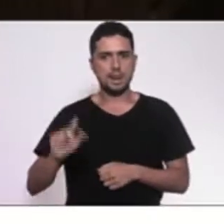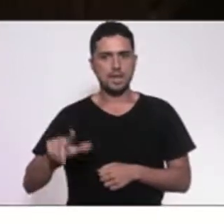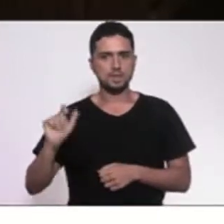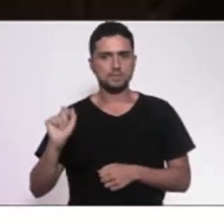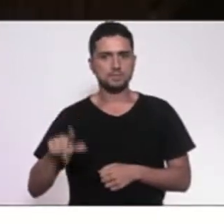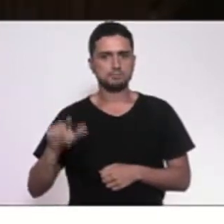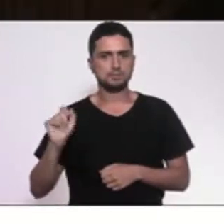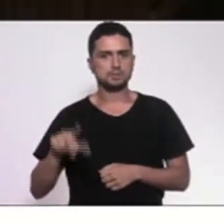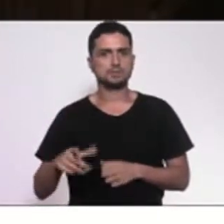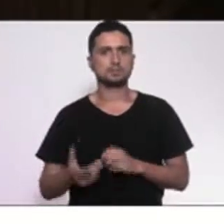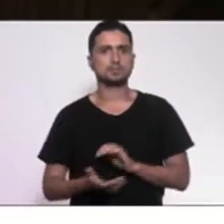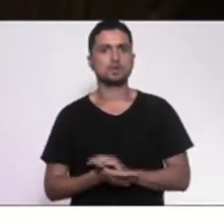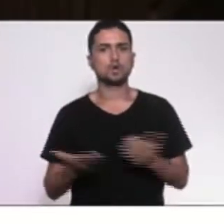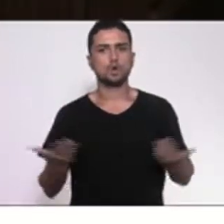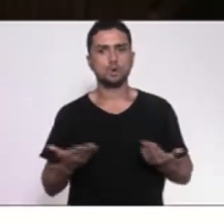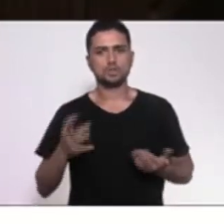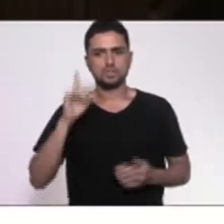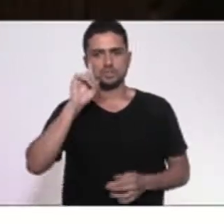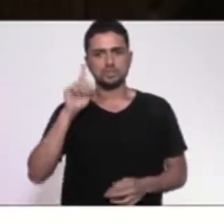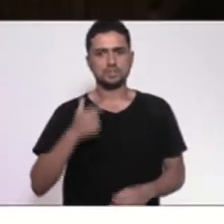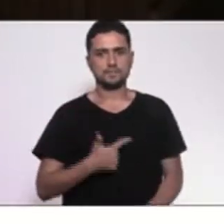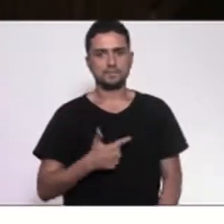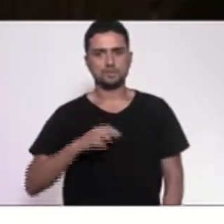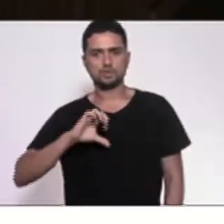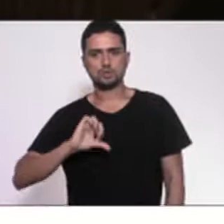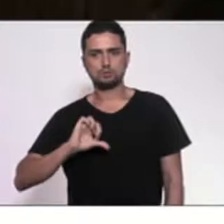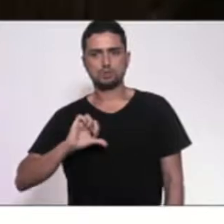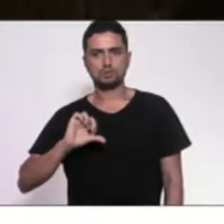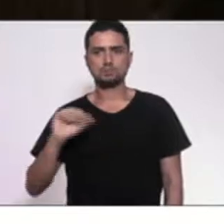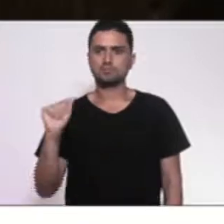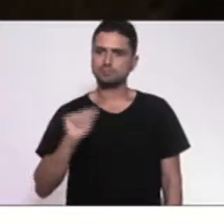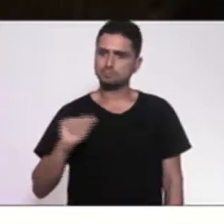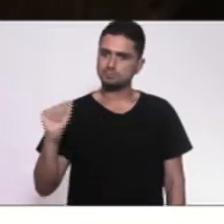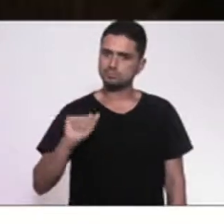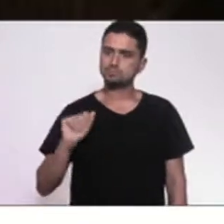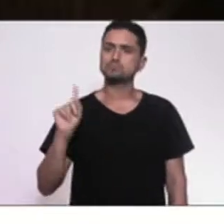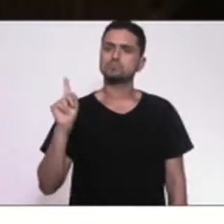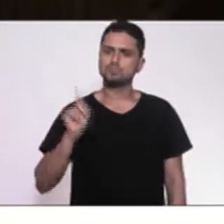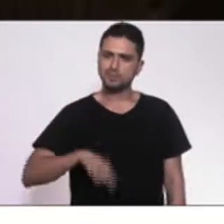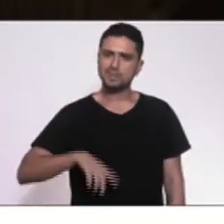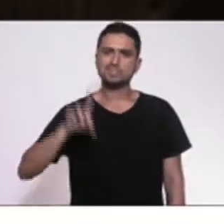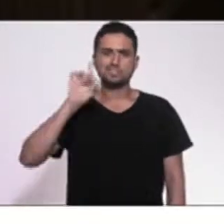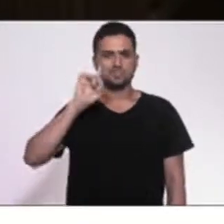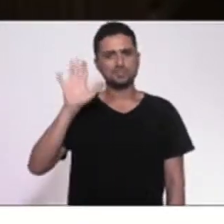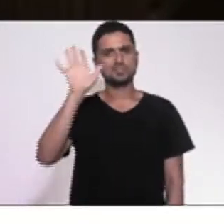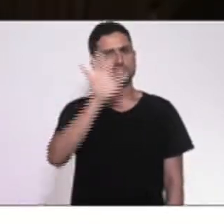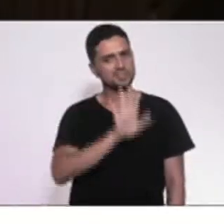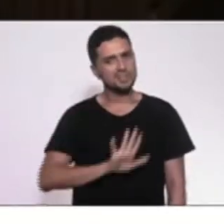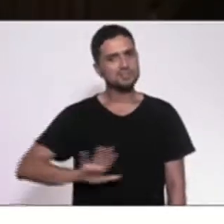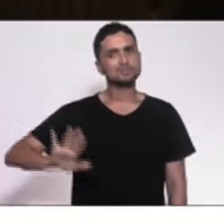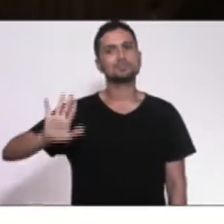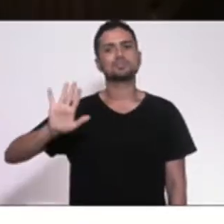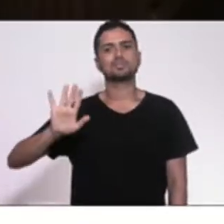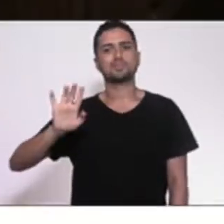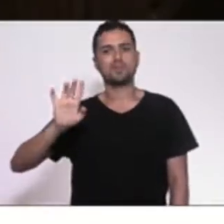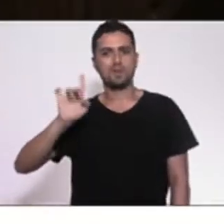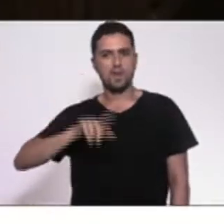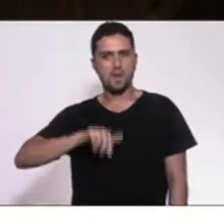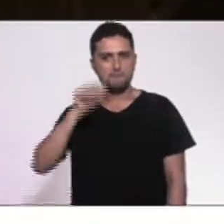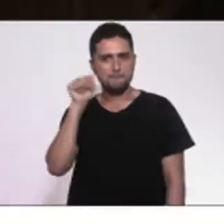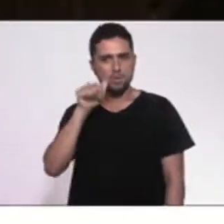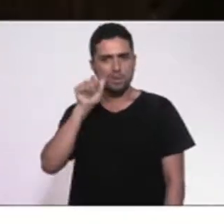senhora presidenta, dia 29 de agosto, é o Dia Nacional da